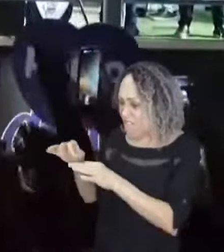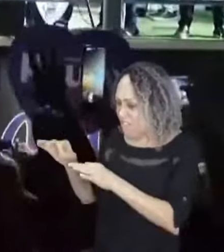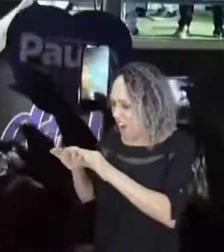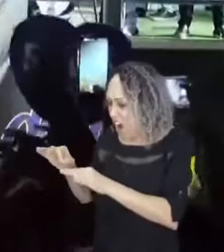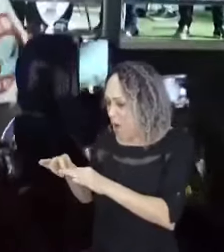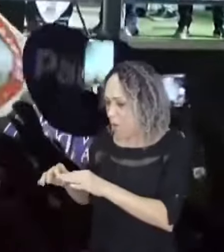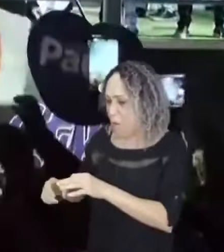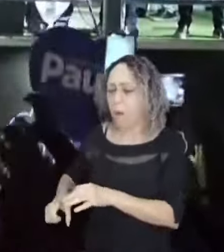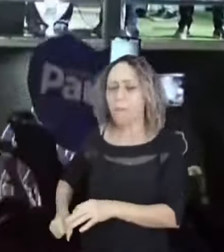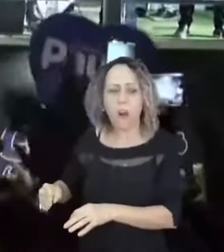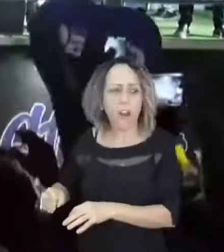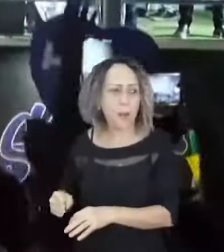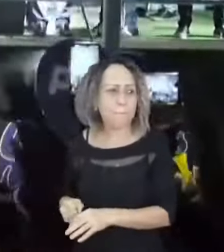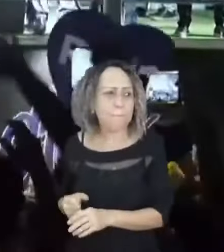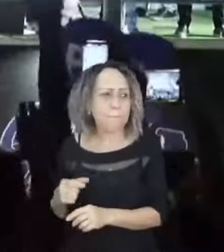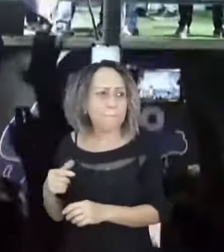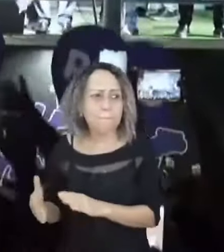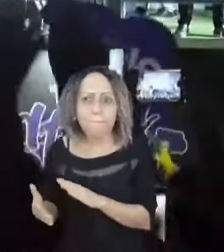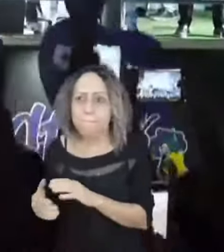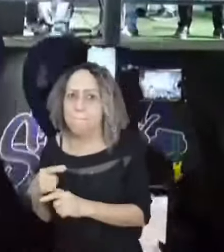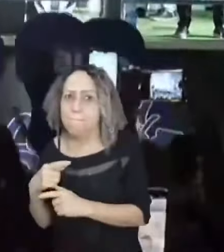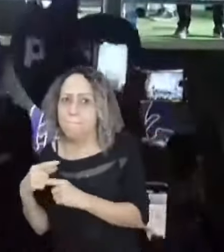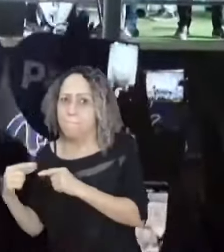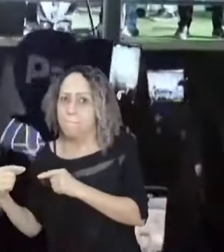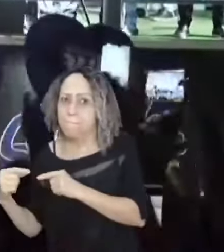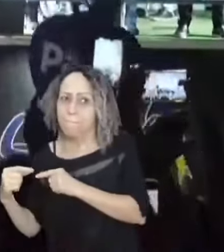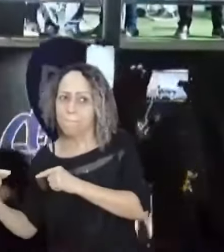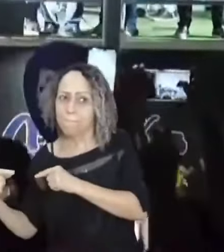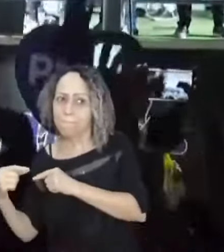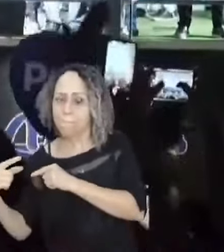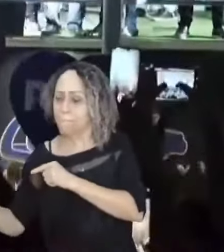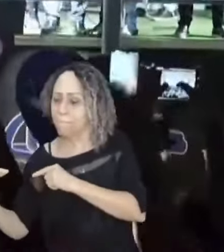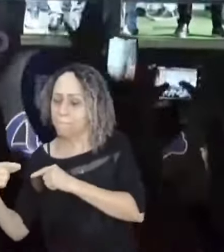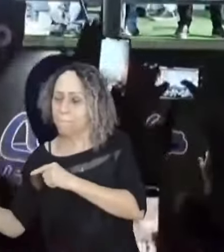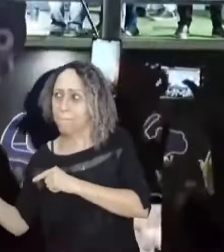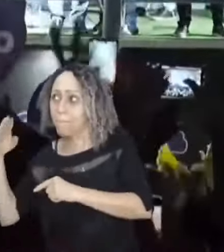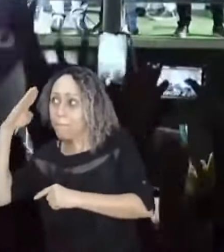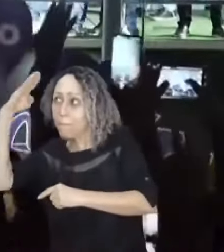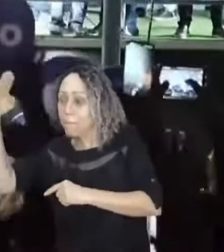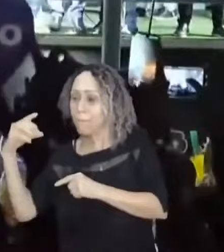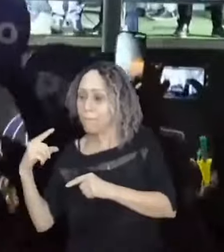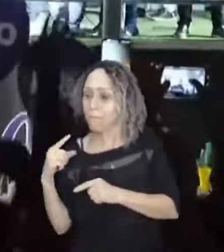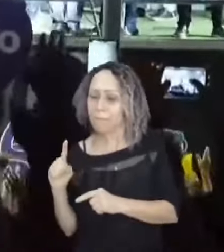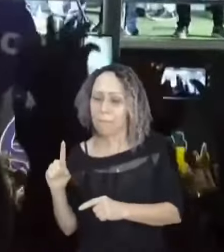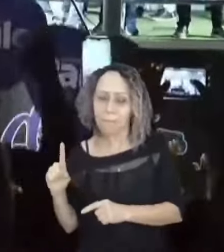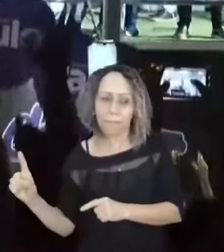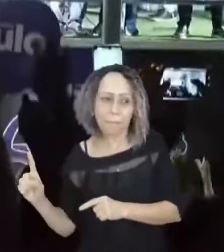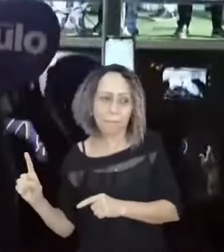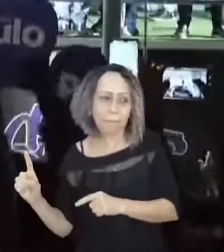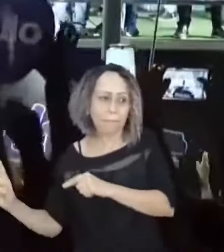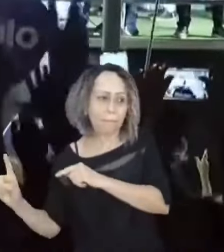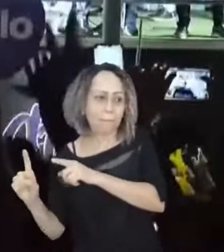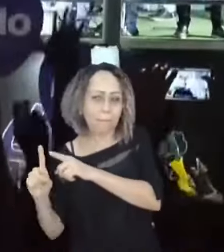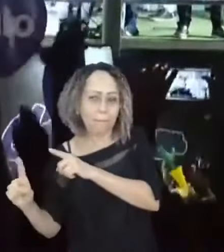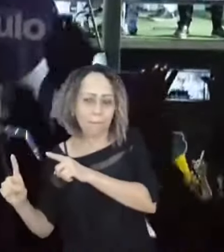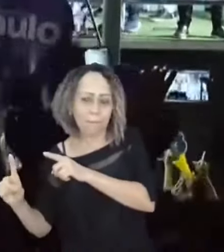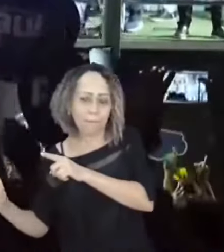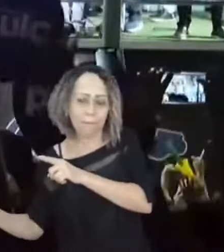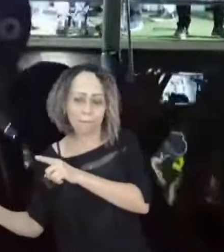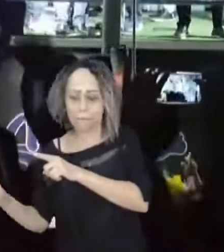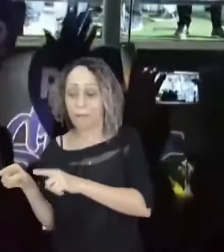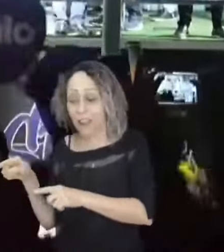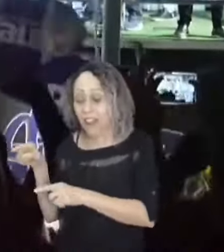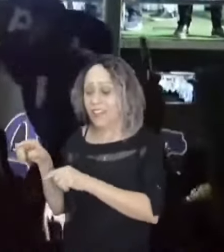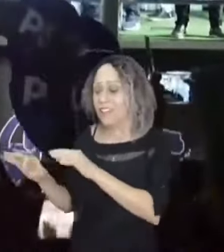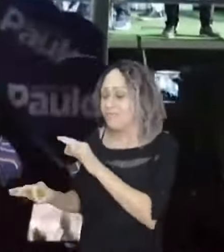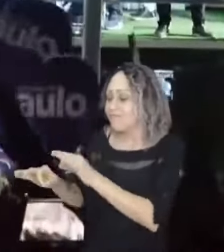vai embora. Sai do chão, Maceió! Tá na hora do Jair. Jair embora. Arruma